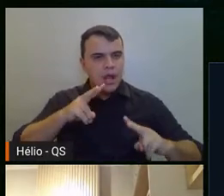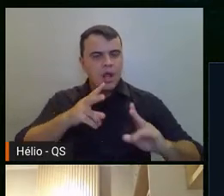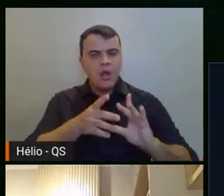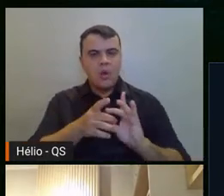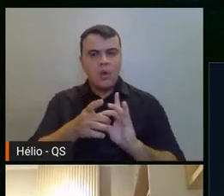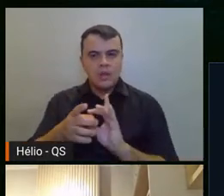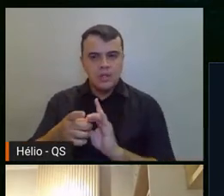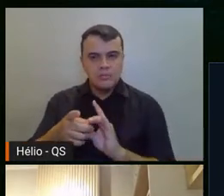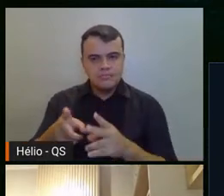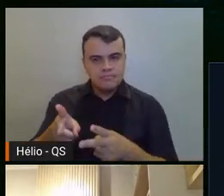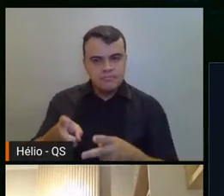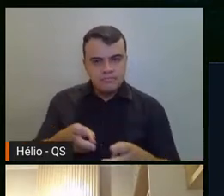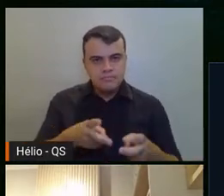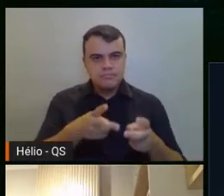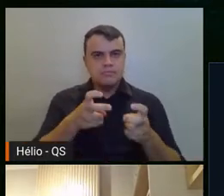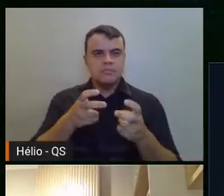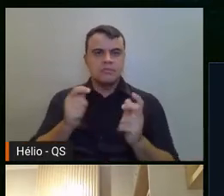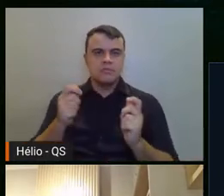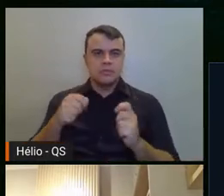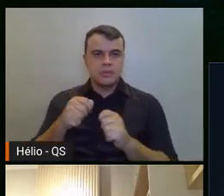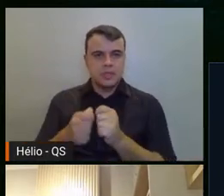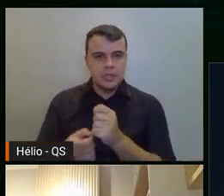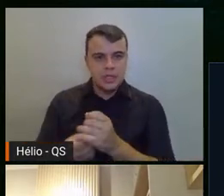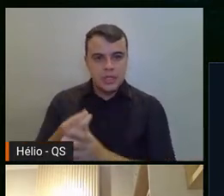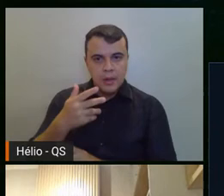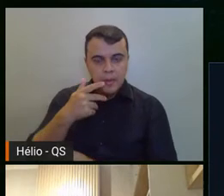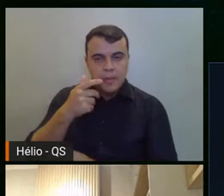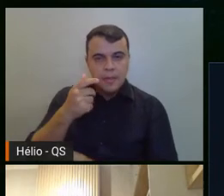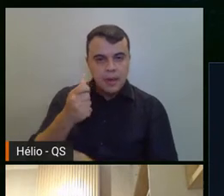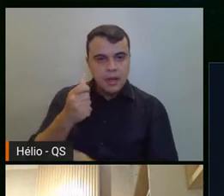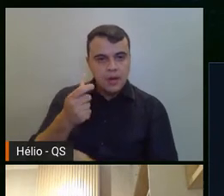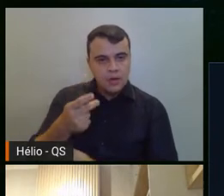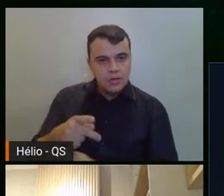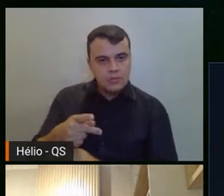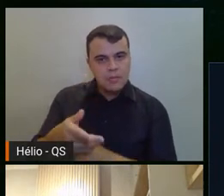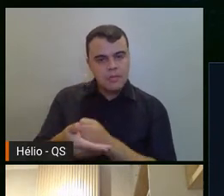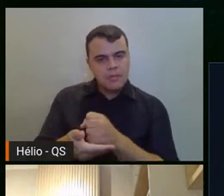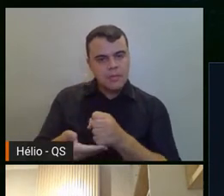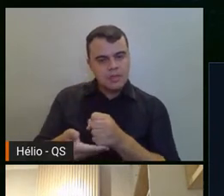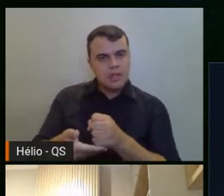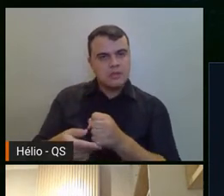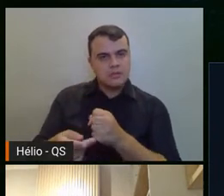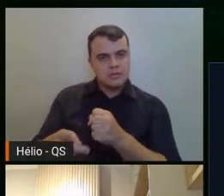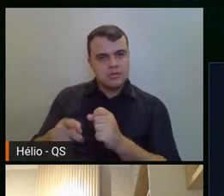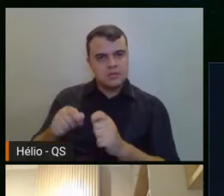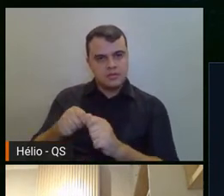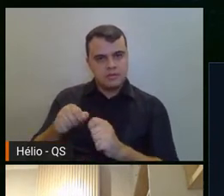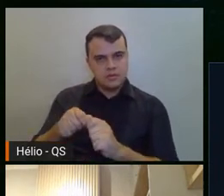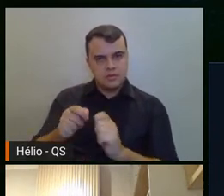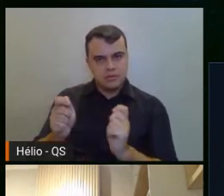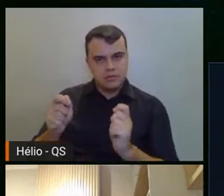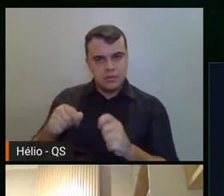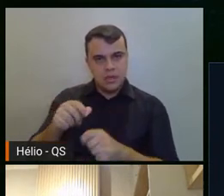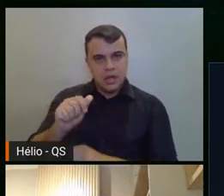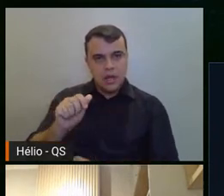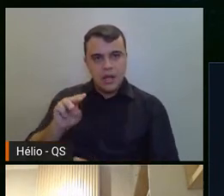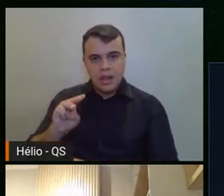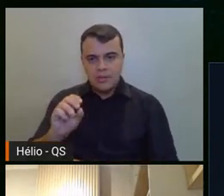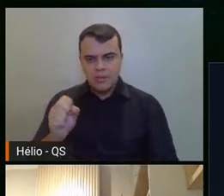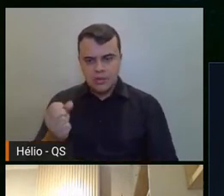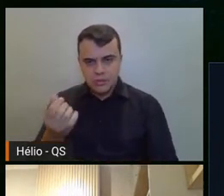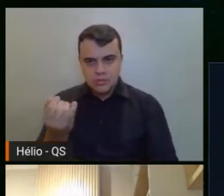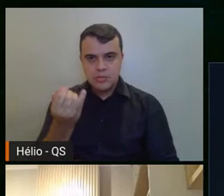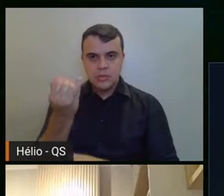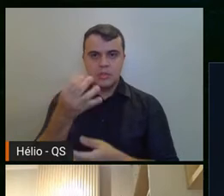abstrair uma série de cenários né para criar uma melhor solução baseada na na soluções que você tem ali disponível na WS é importante você